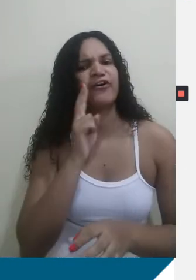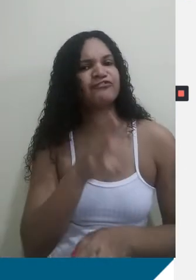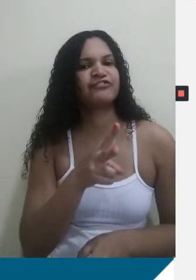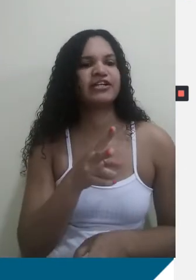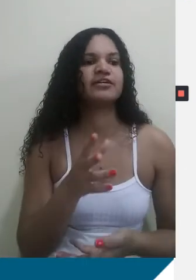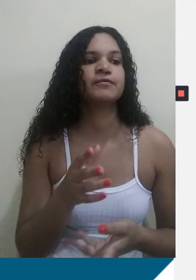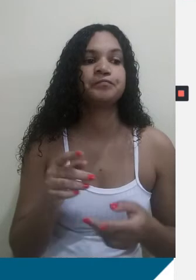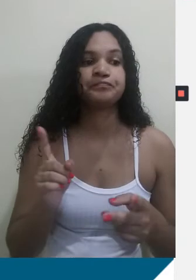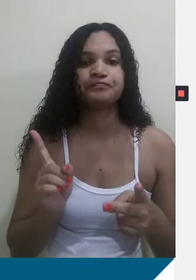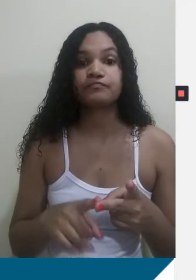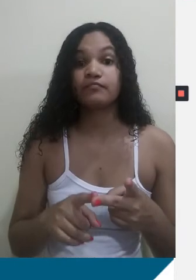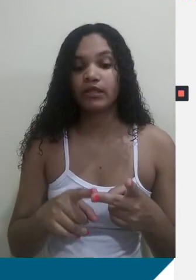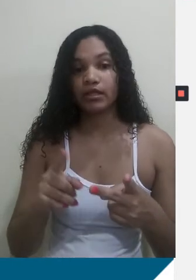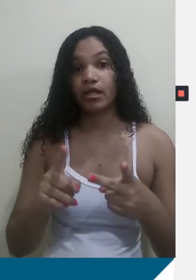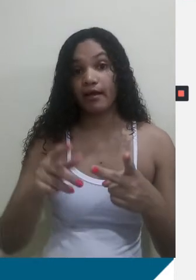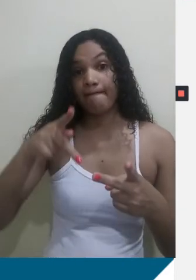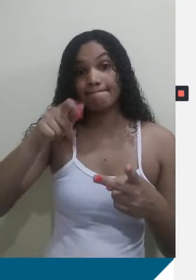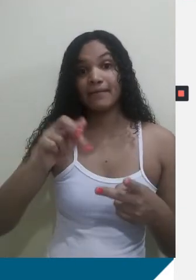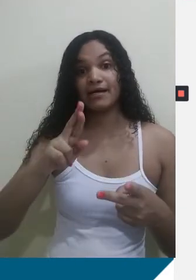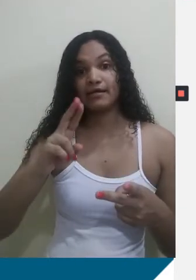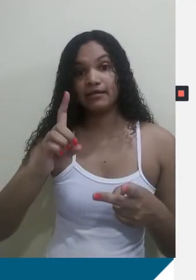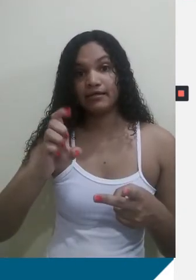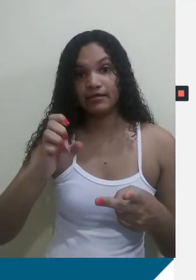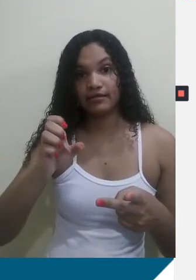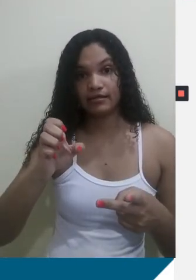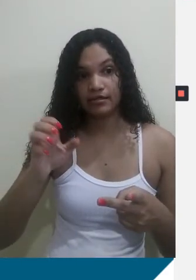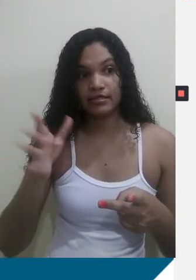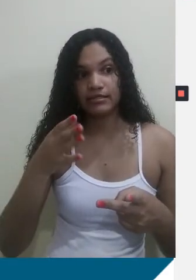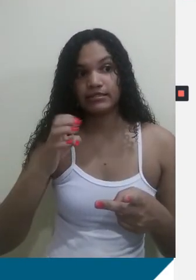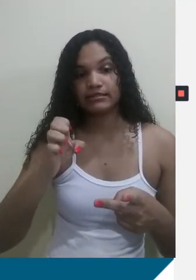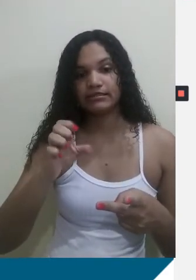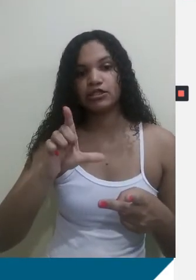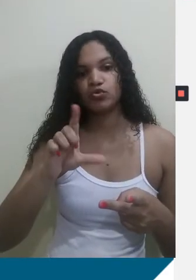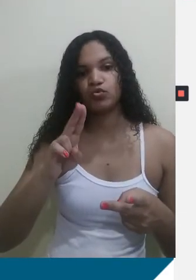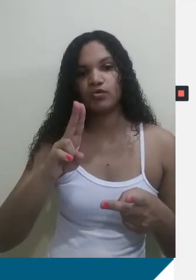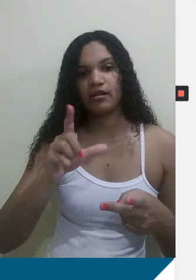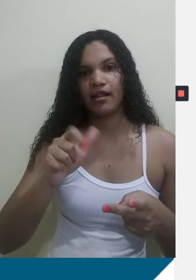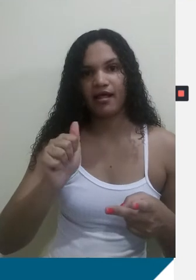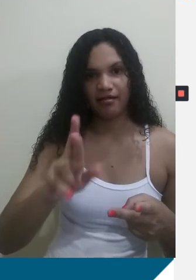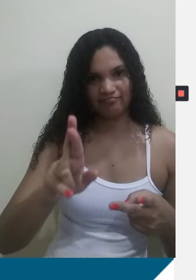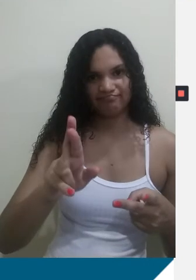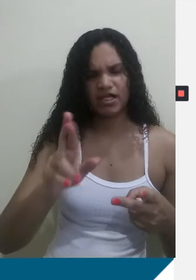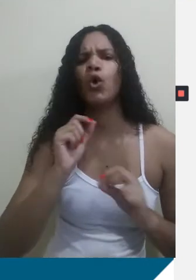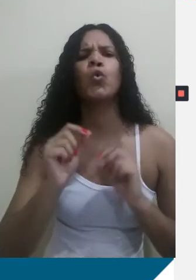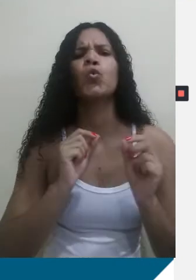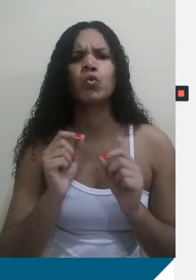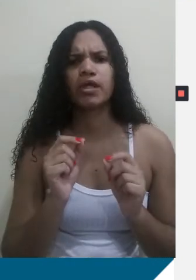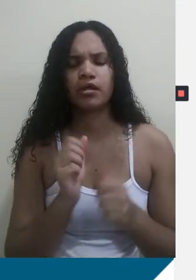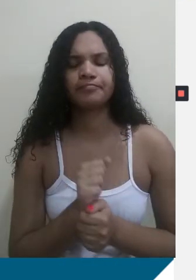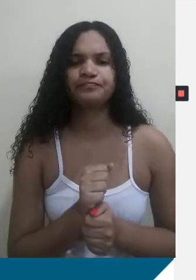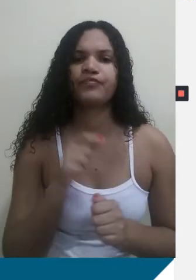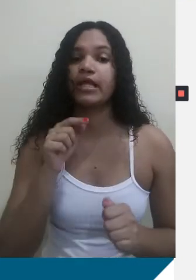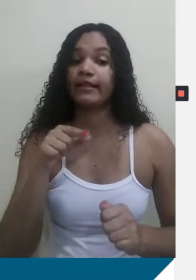que como é que eu posso dizer a vocês? É uma estrutura extracelular que tem a